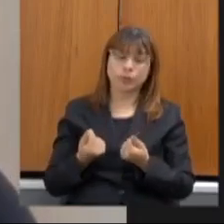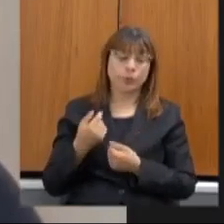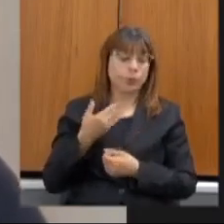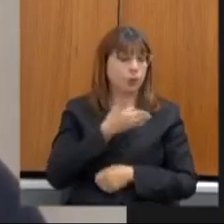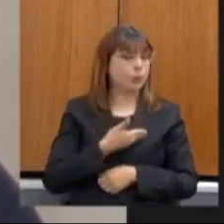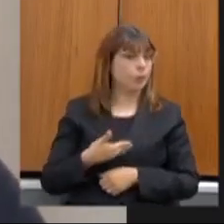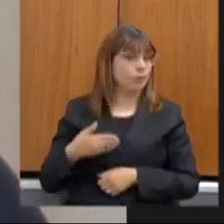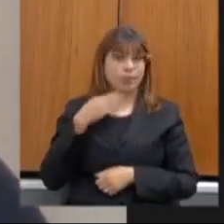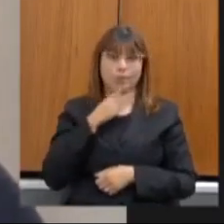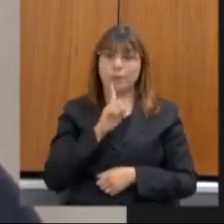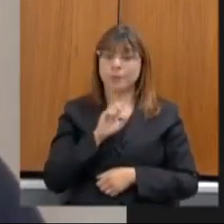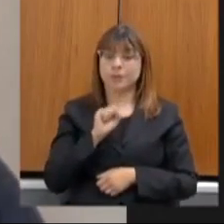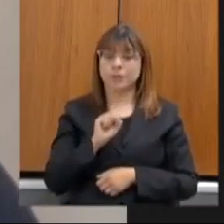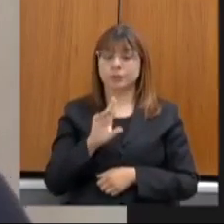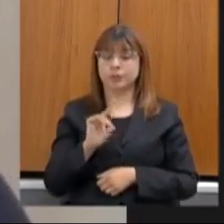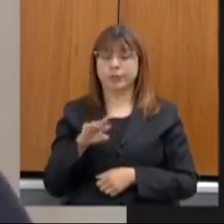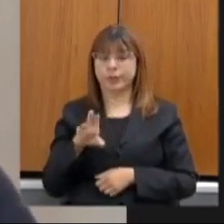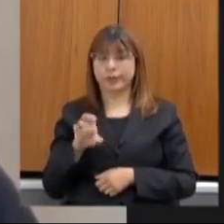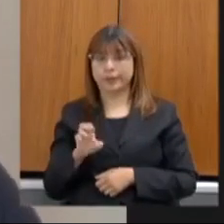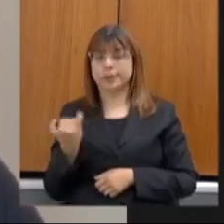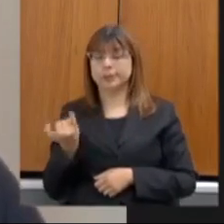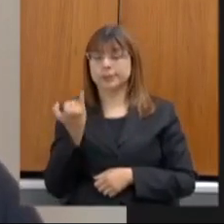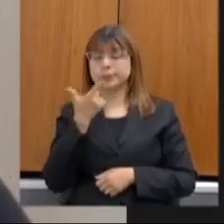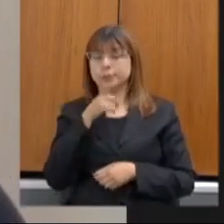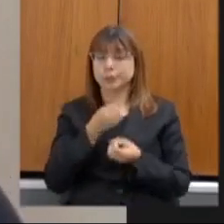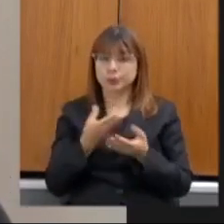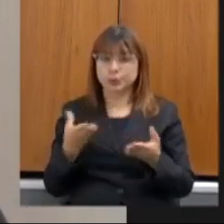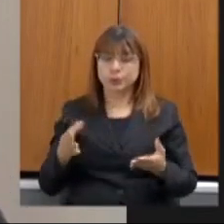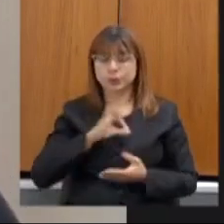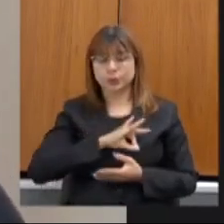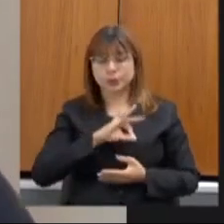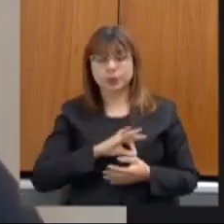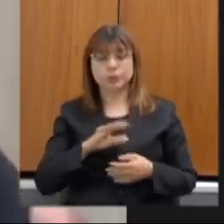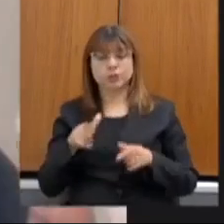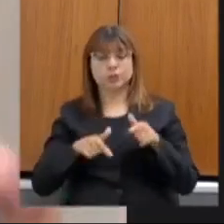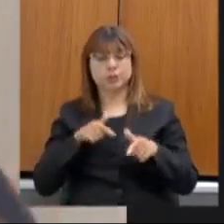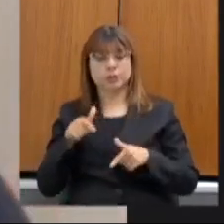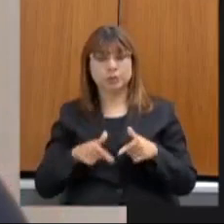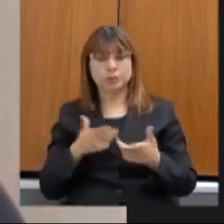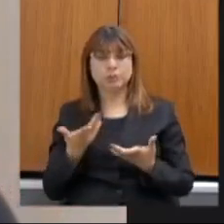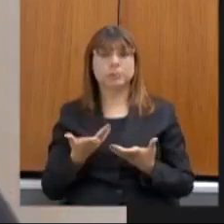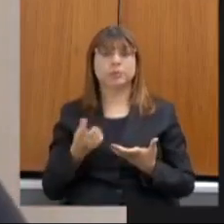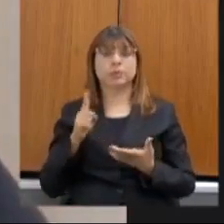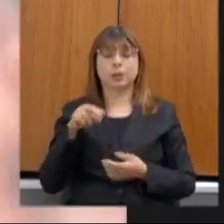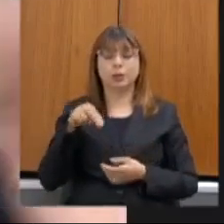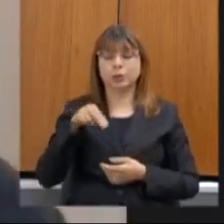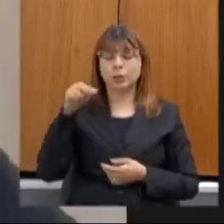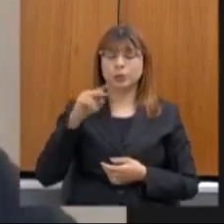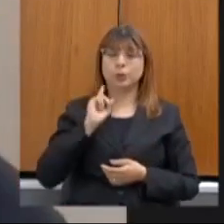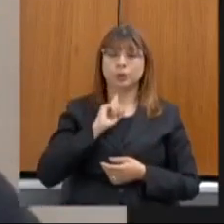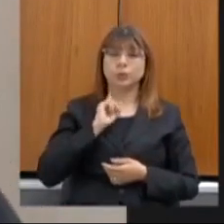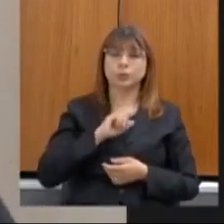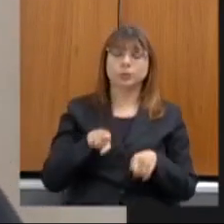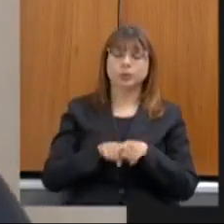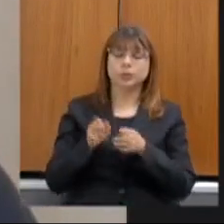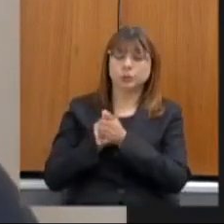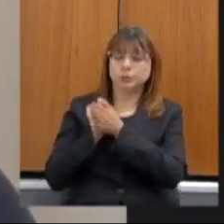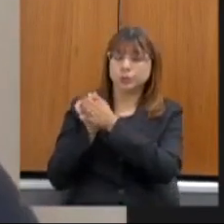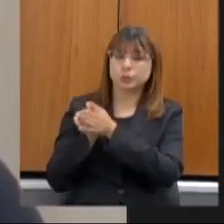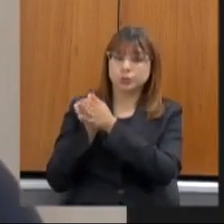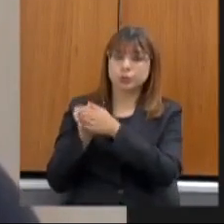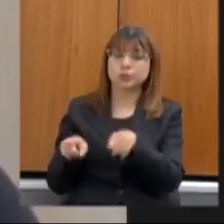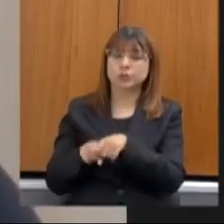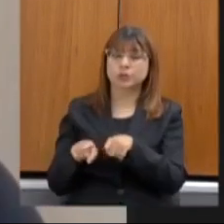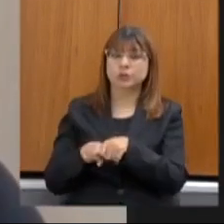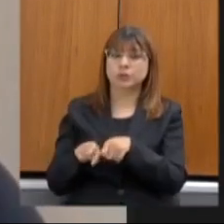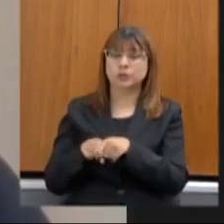poder entender a importância da Sudene para geração de emprego e renda que abrange todo o norte de Minas abrange Jequitinhonha e